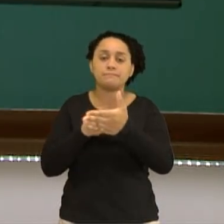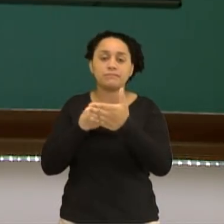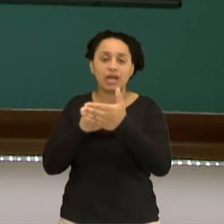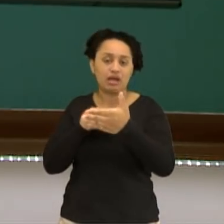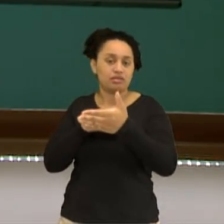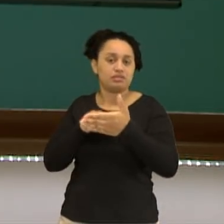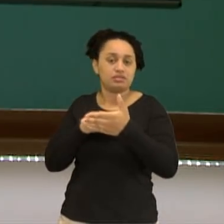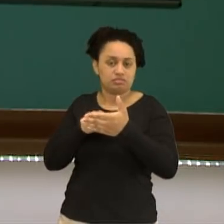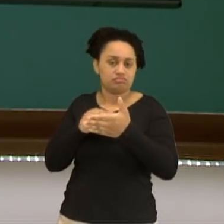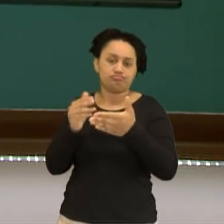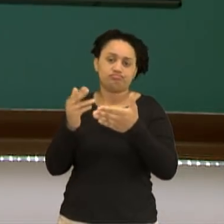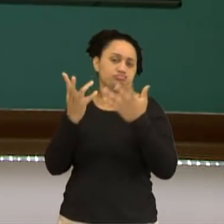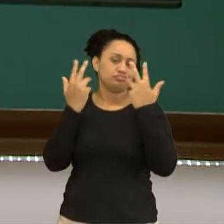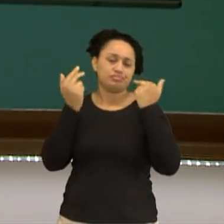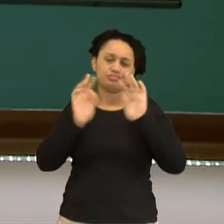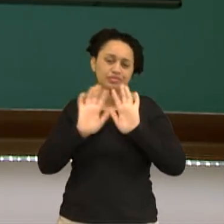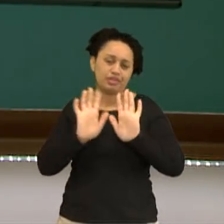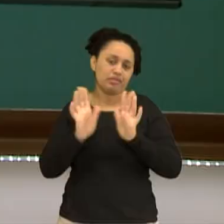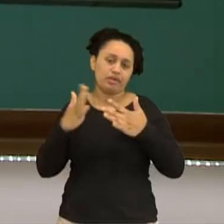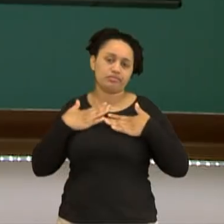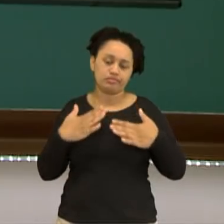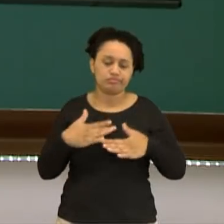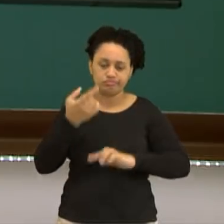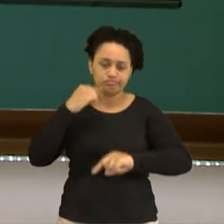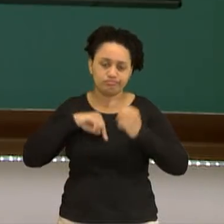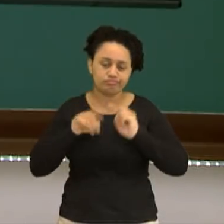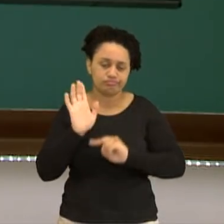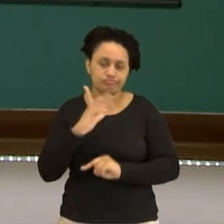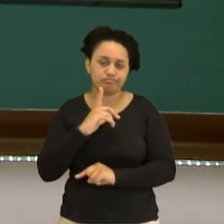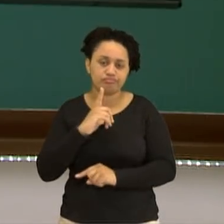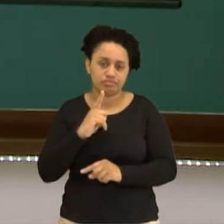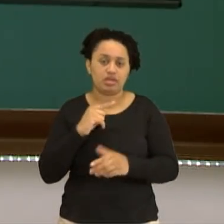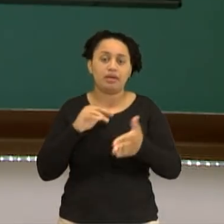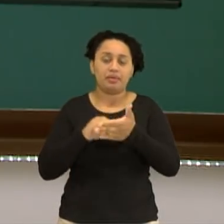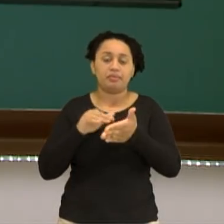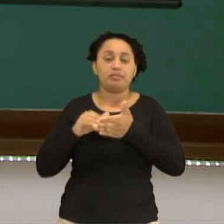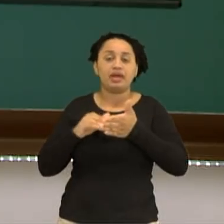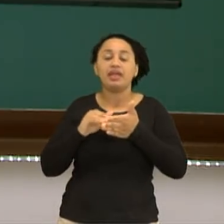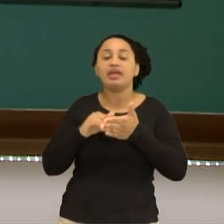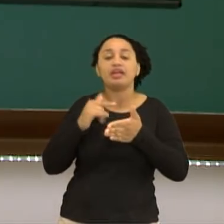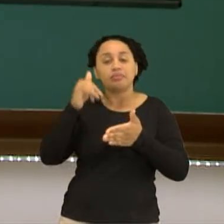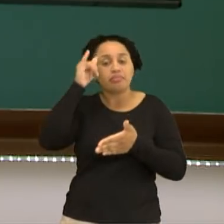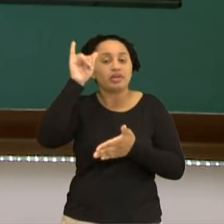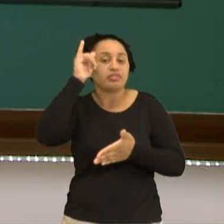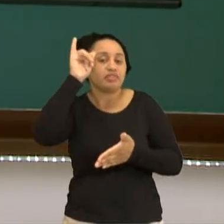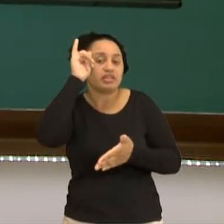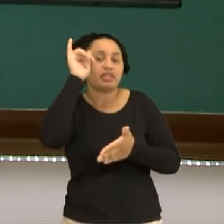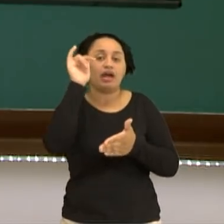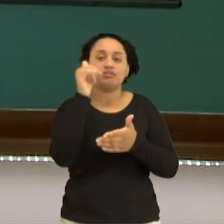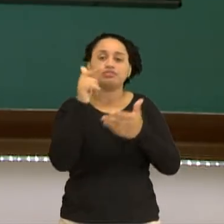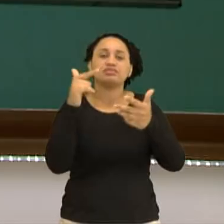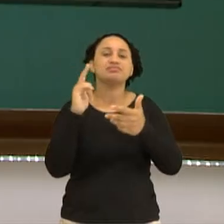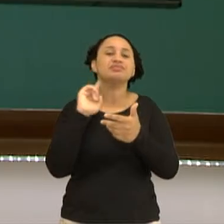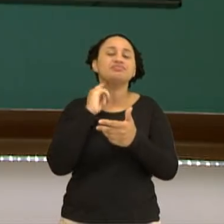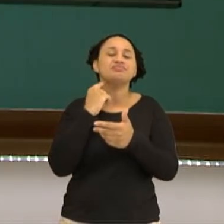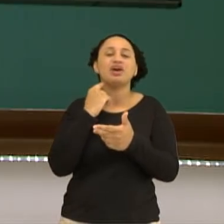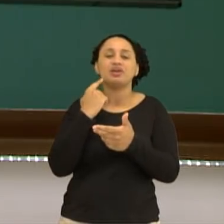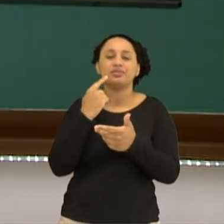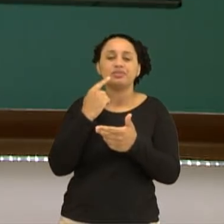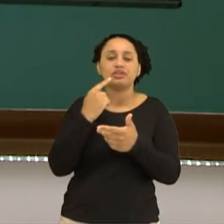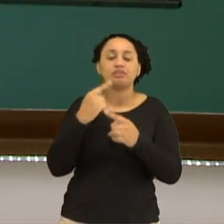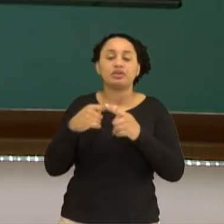já a barreira natural do nosso organismo, frente a agentes nocivos. Porque quando eu inspiro o